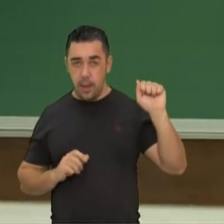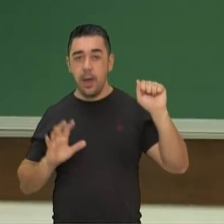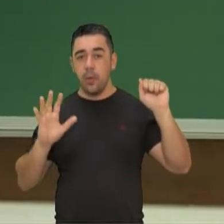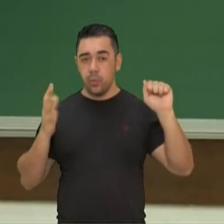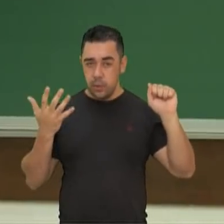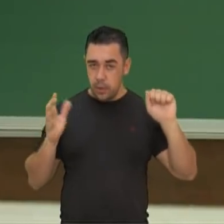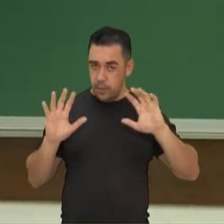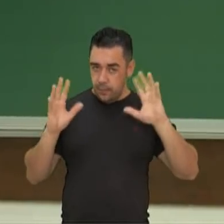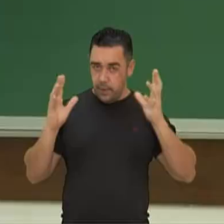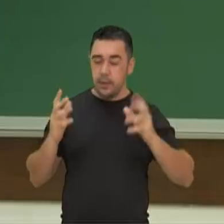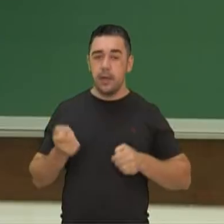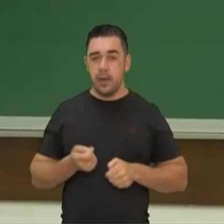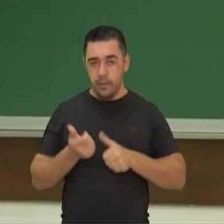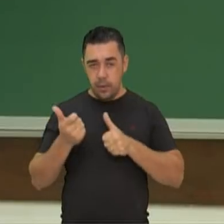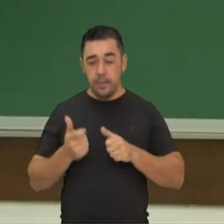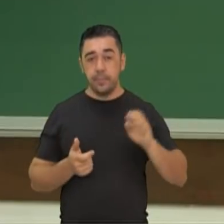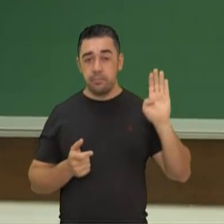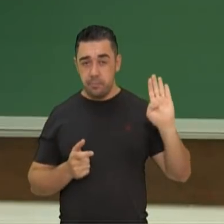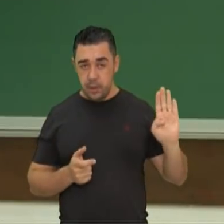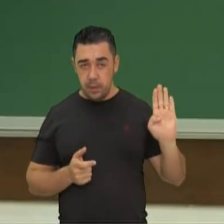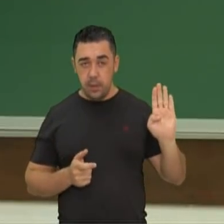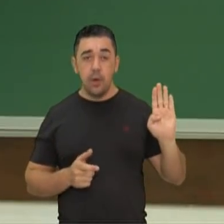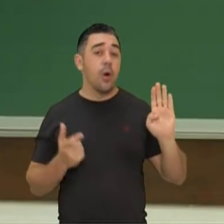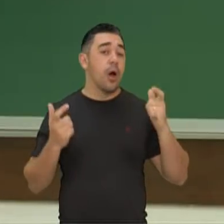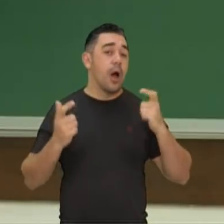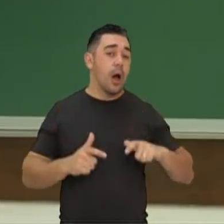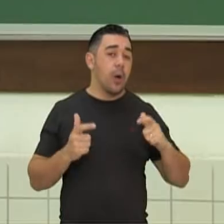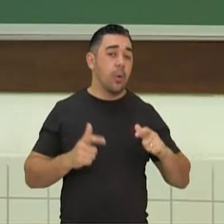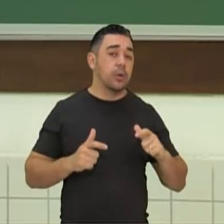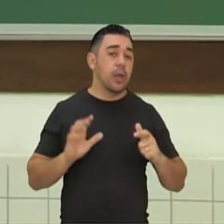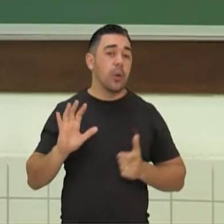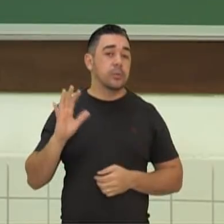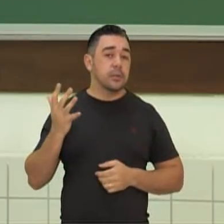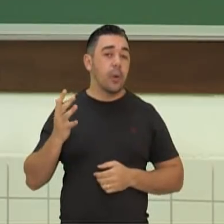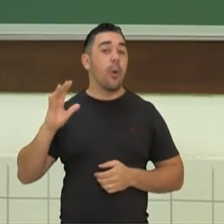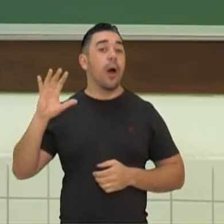ocorreu na festa de Réveillon? Letra B, onde